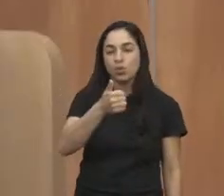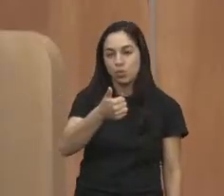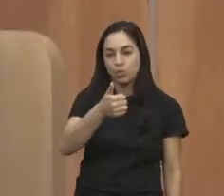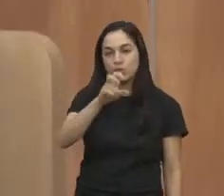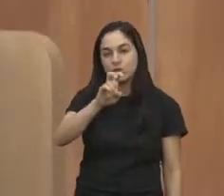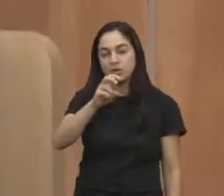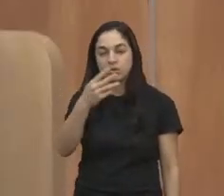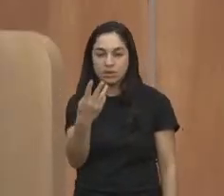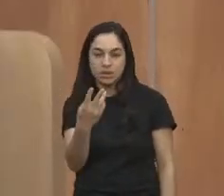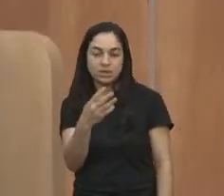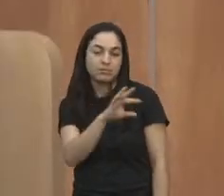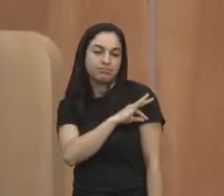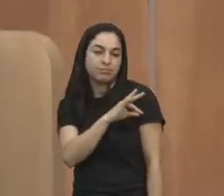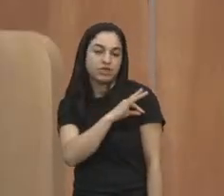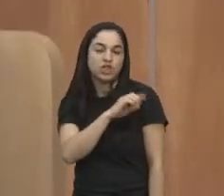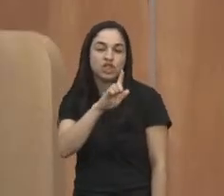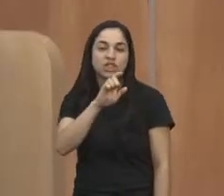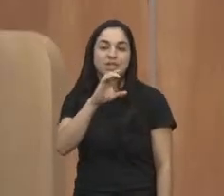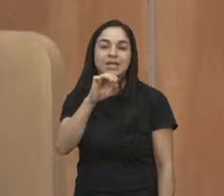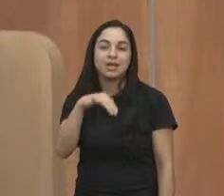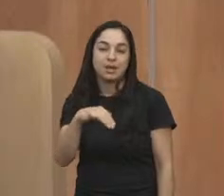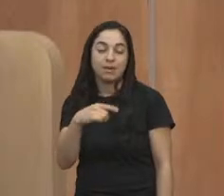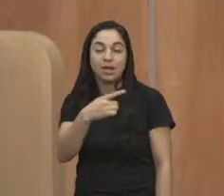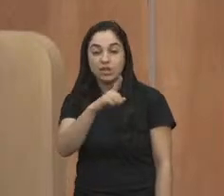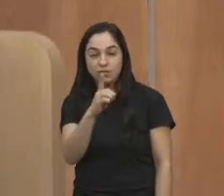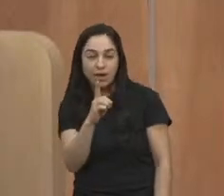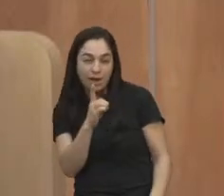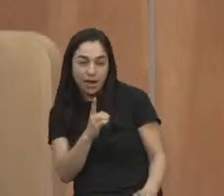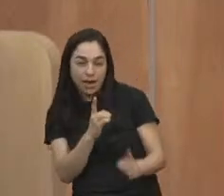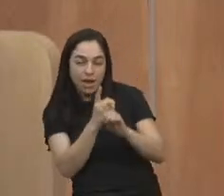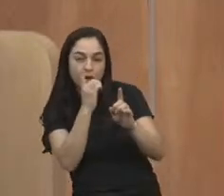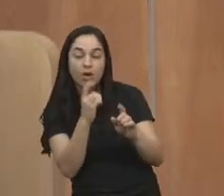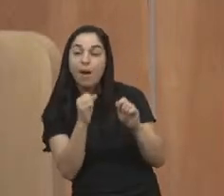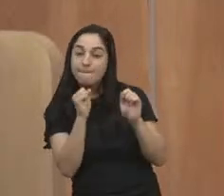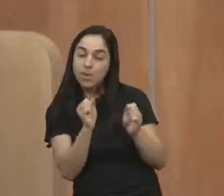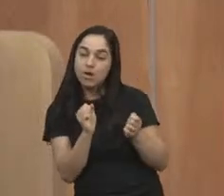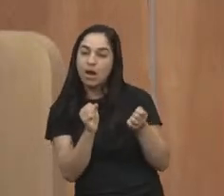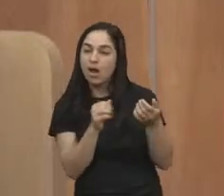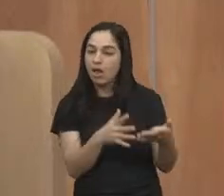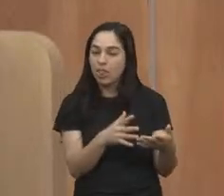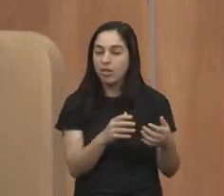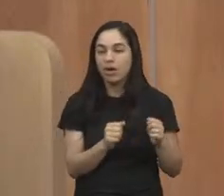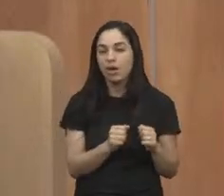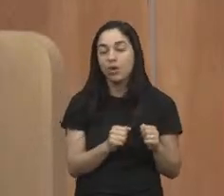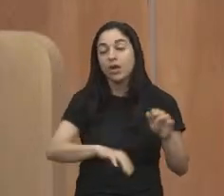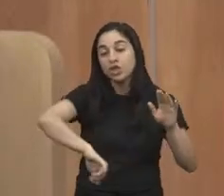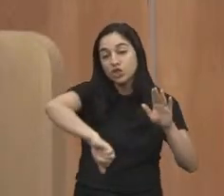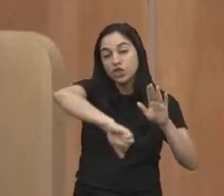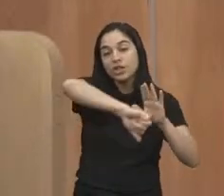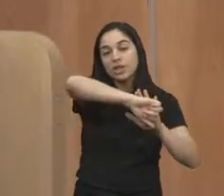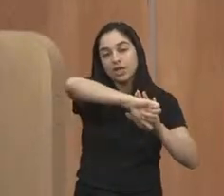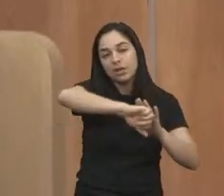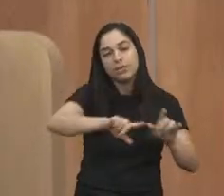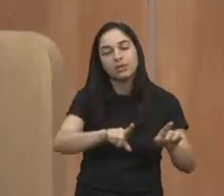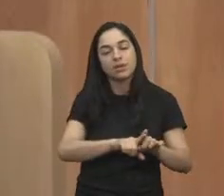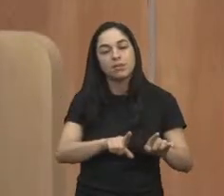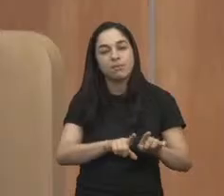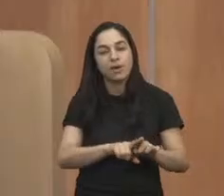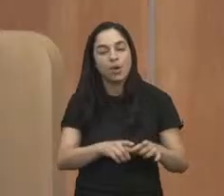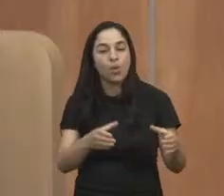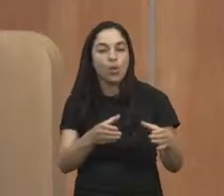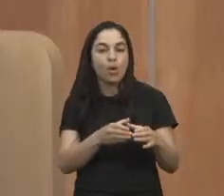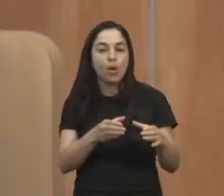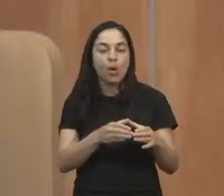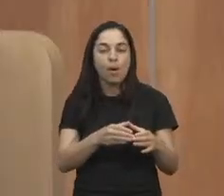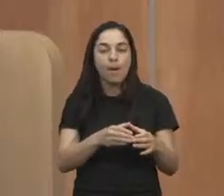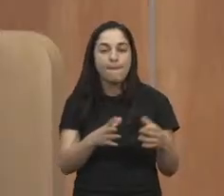153, que a gente vai até o local constatar o flagrante e consegue atuar tanto pela questão criminal, como também pela questão do Código de Posturas, que nossos